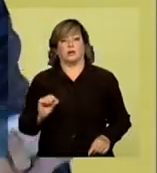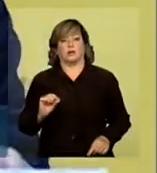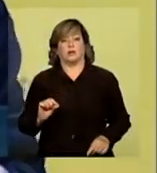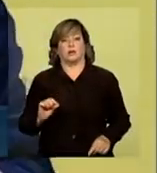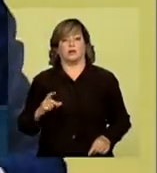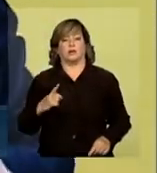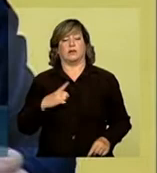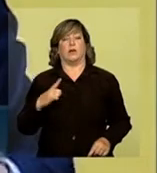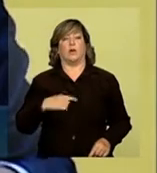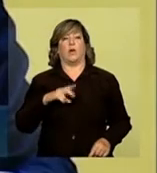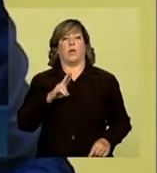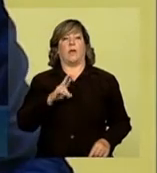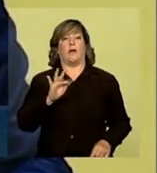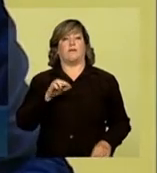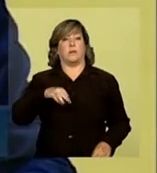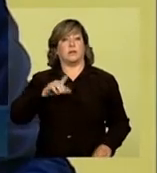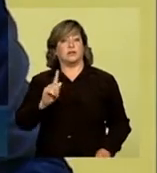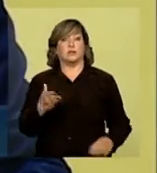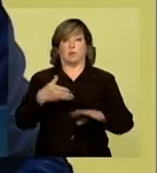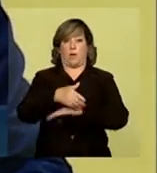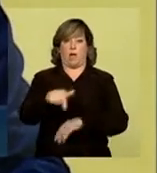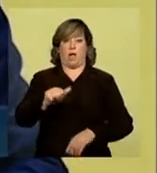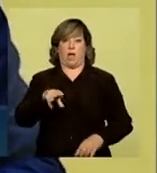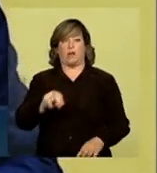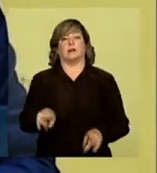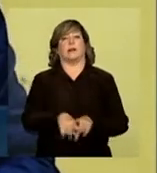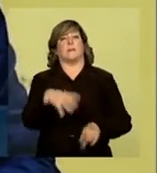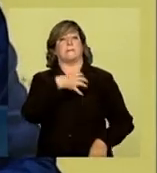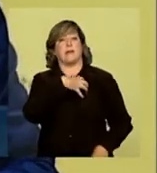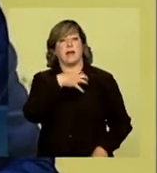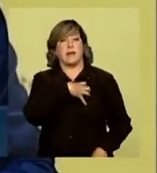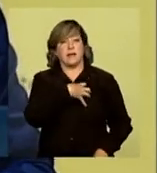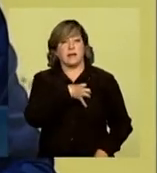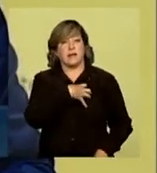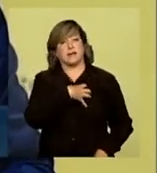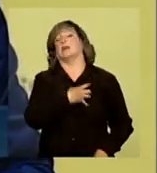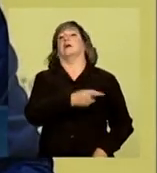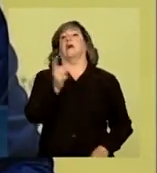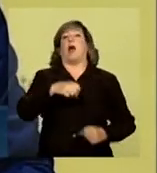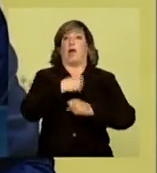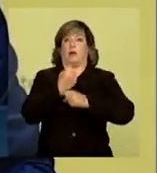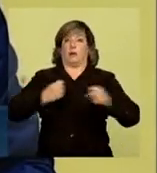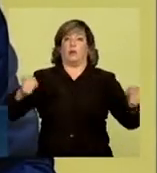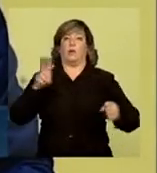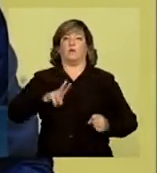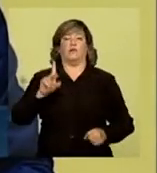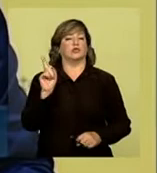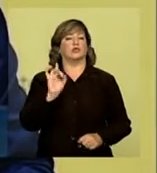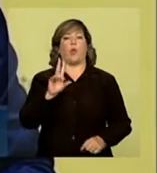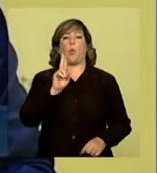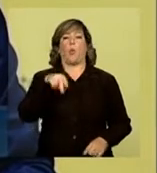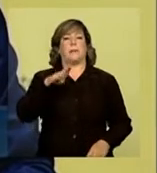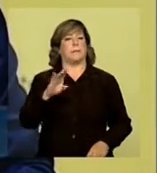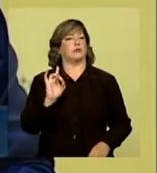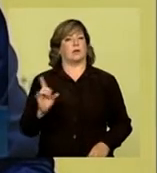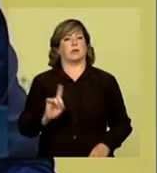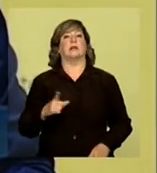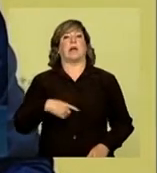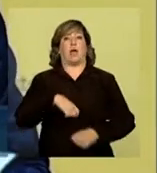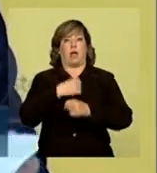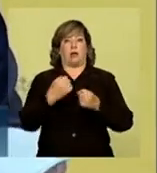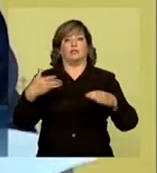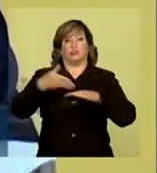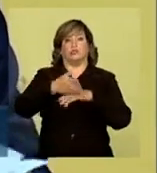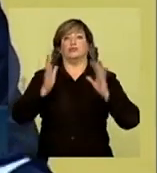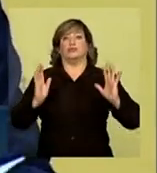a UFMG entrou esse ano a Bahia são grandes universidades que entrar não foi só o NB grande